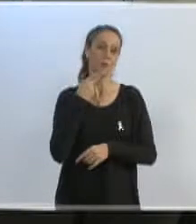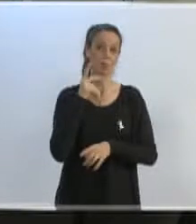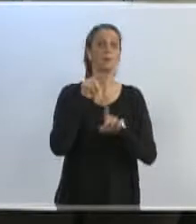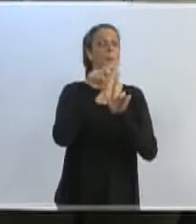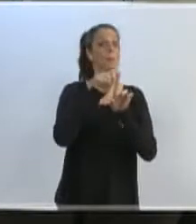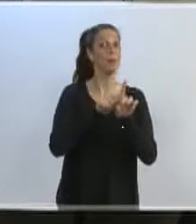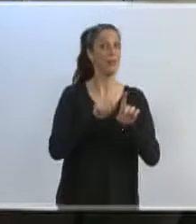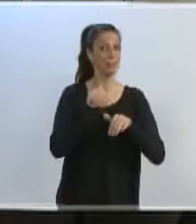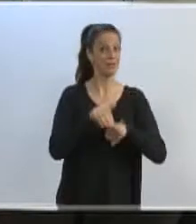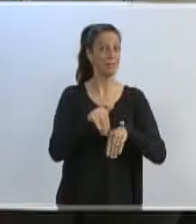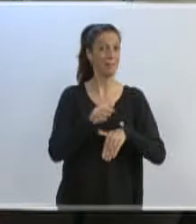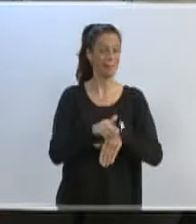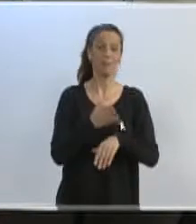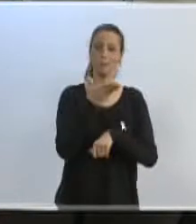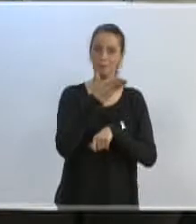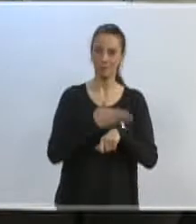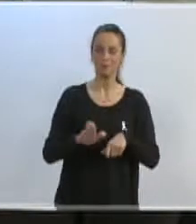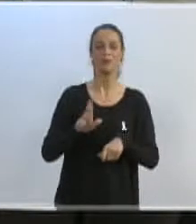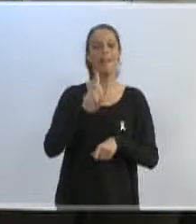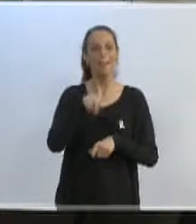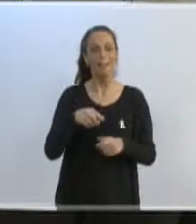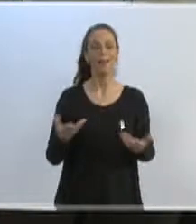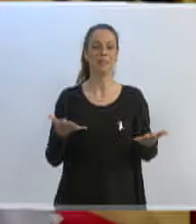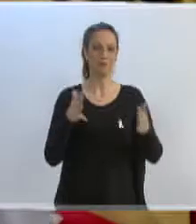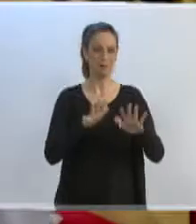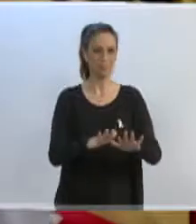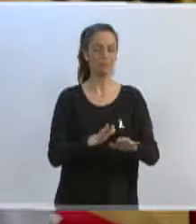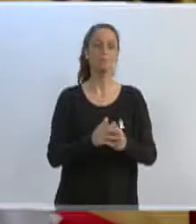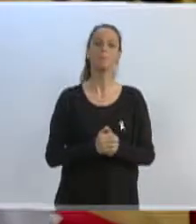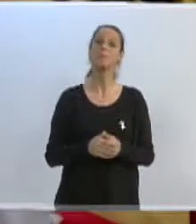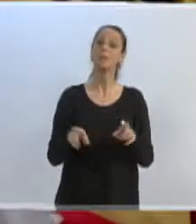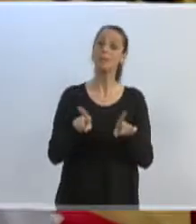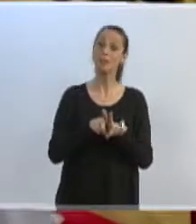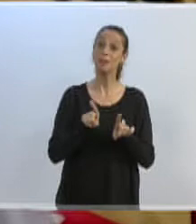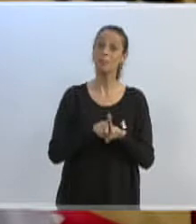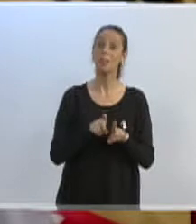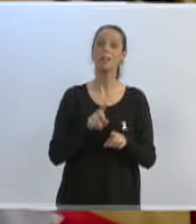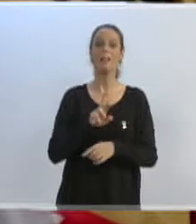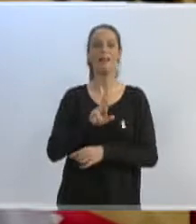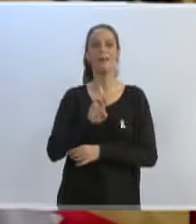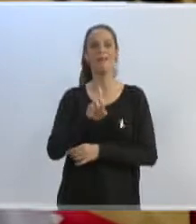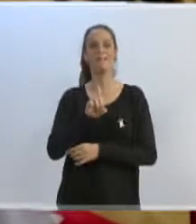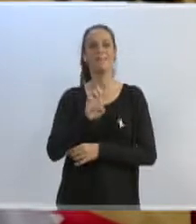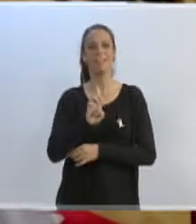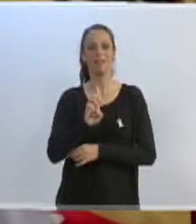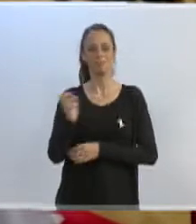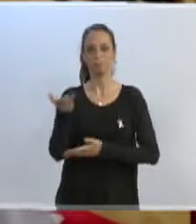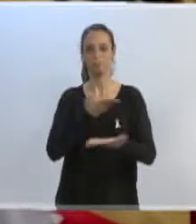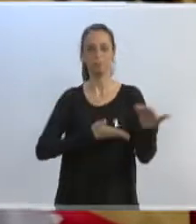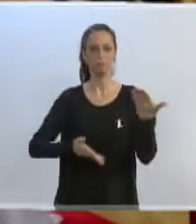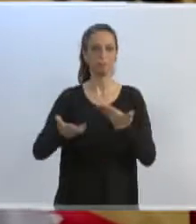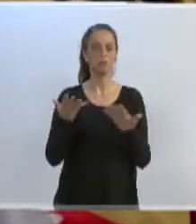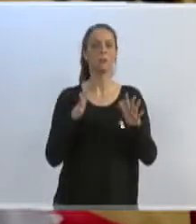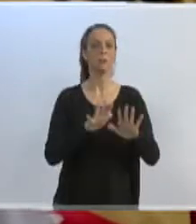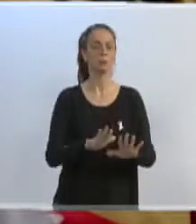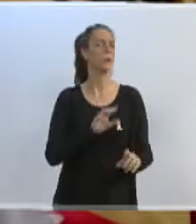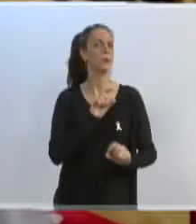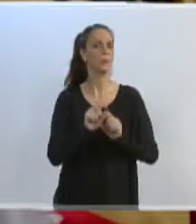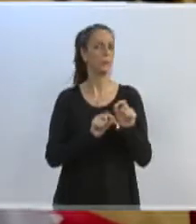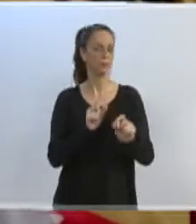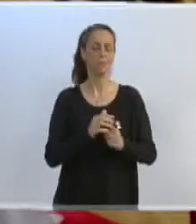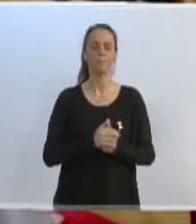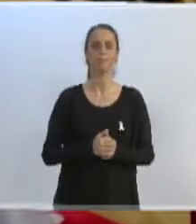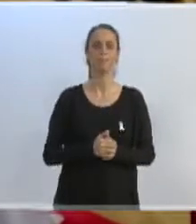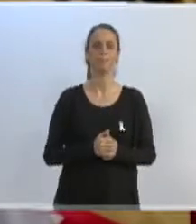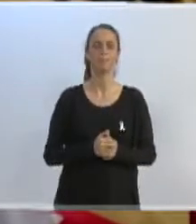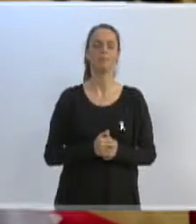gente está finalizando agora, o Setembro Branco da Inclusão, e também da Rede de Inclusão. Tá? Vamos lá. A Rede de Inclusão,